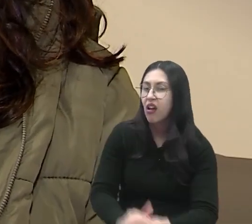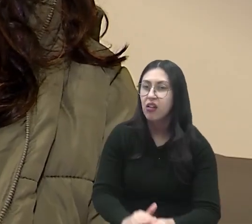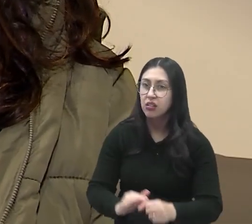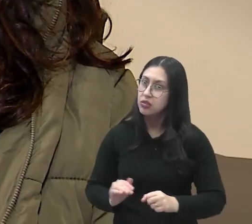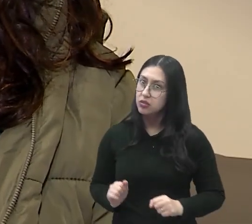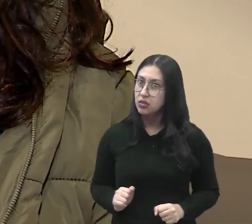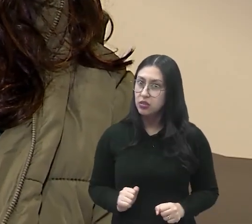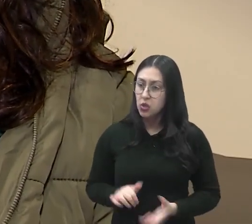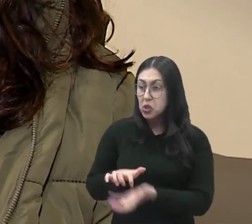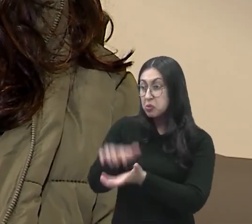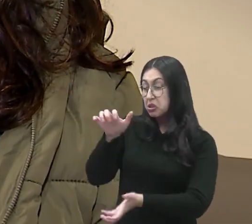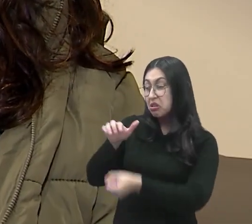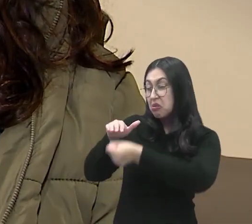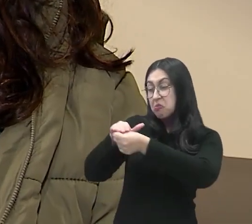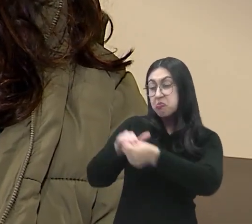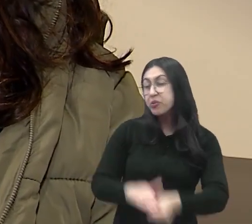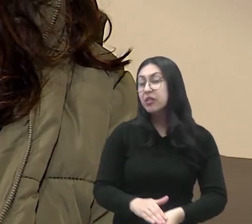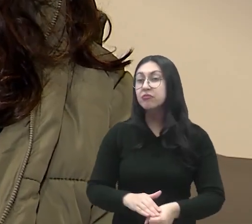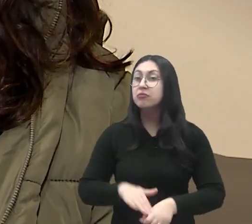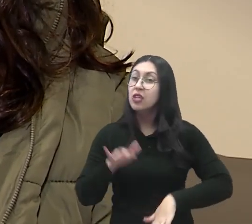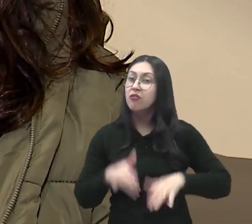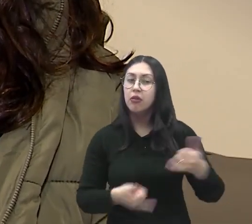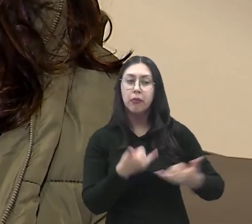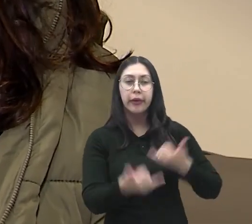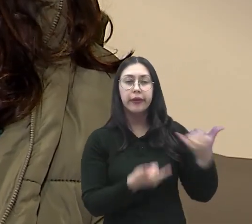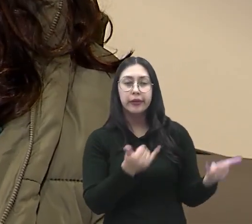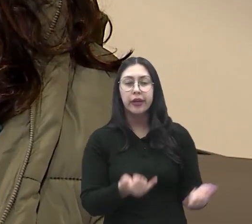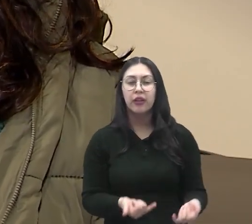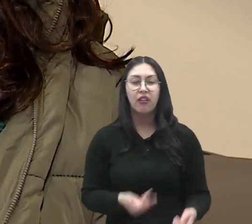desqualifica o idoso ou a idosa, uma brincadeira